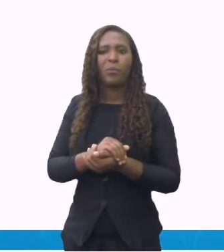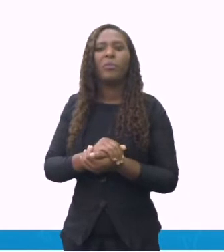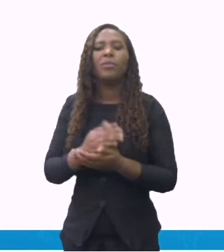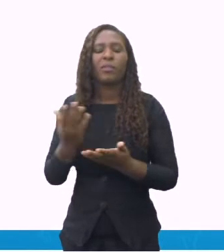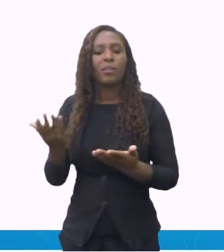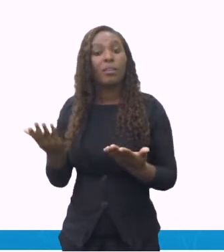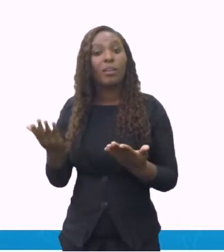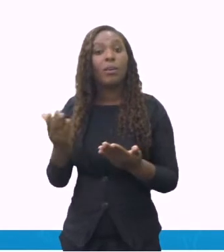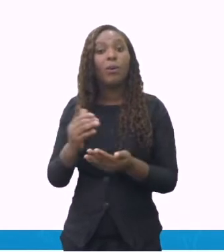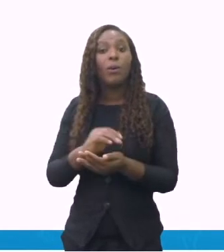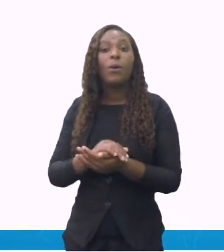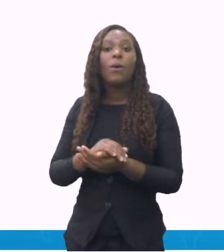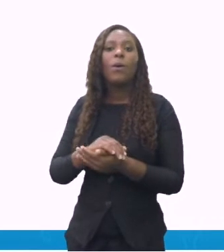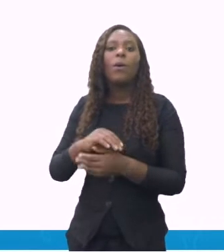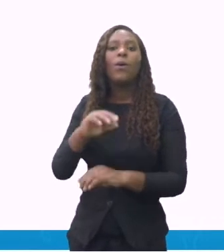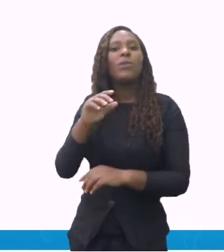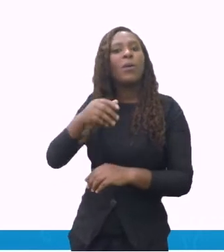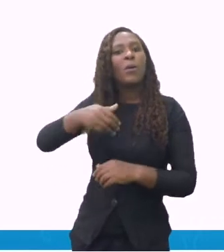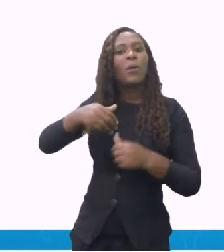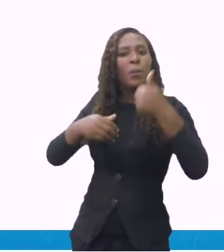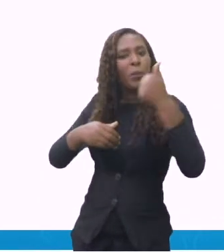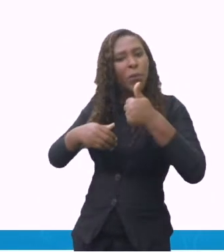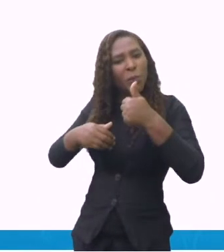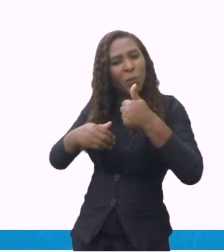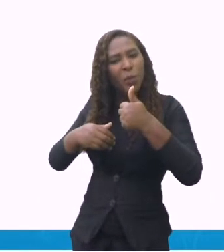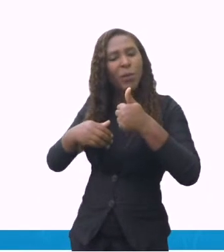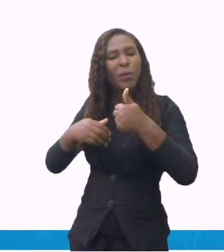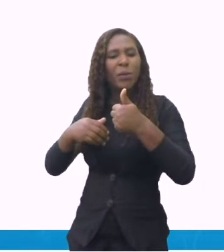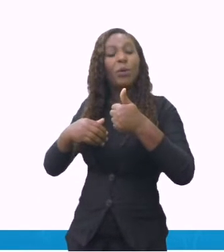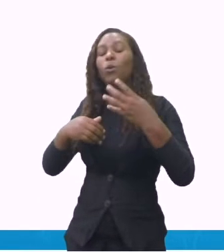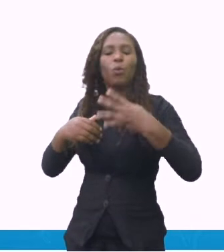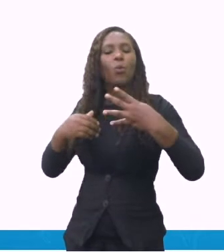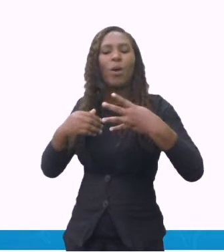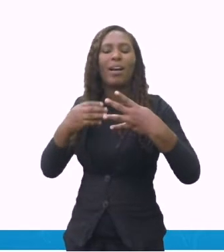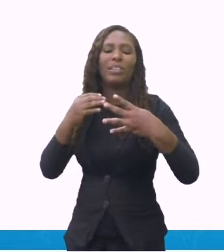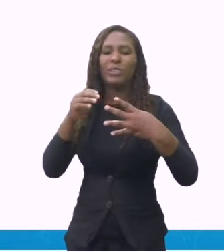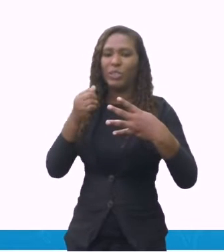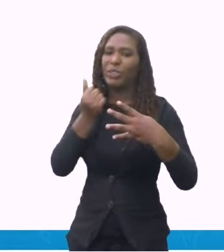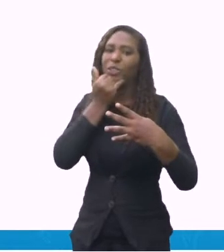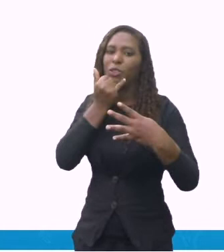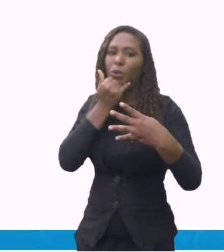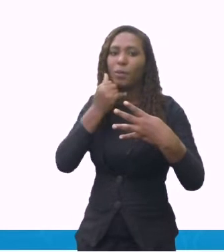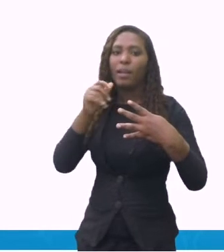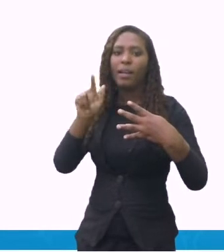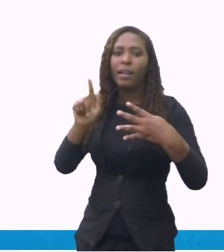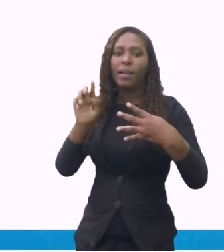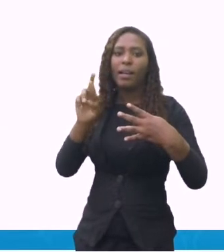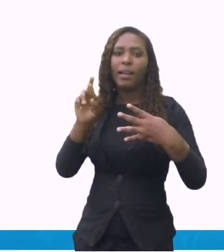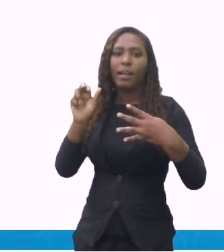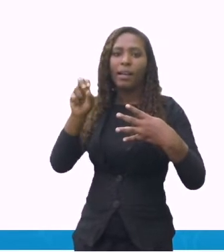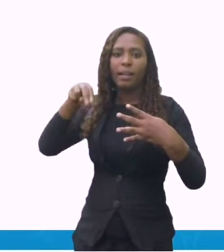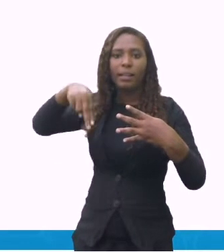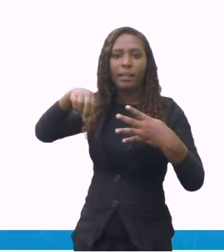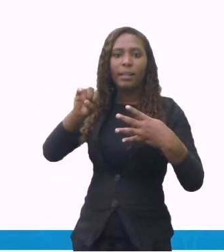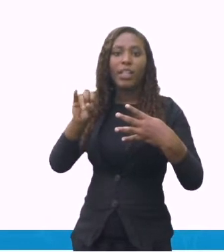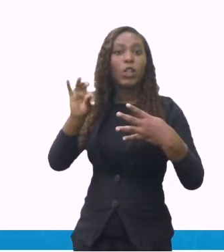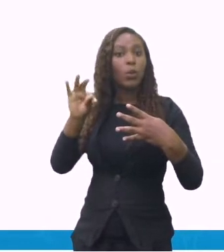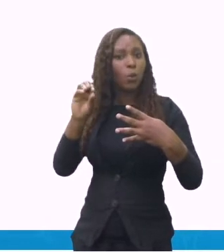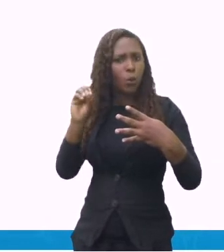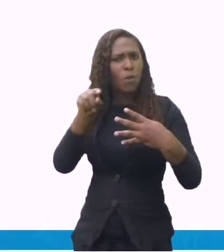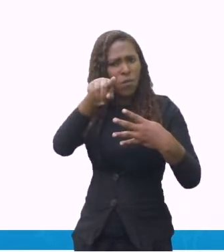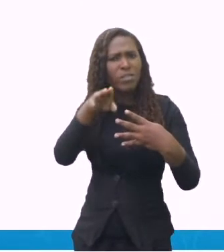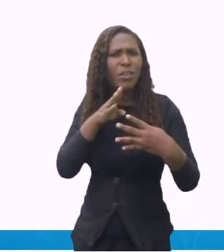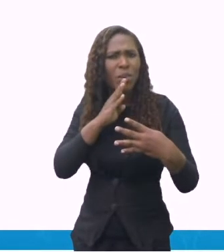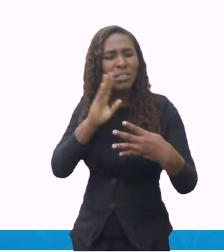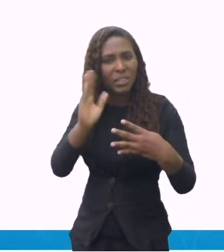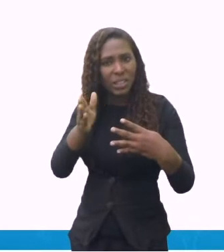utilidades. Existem aí mesas de granito, muitas peças, muito utilizado na